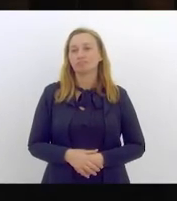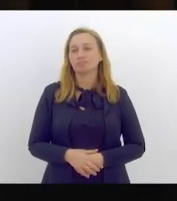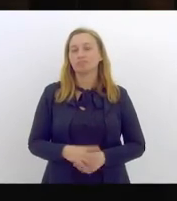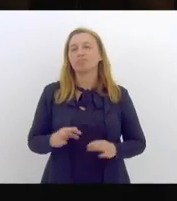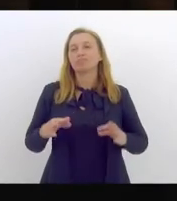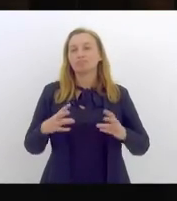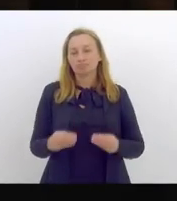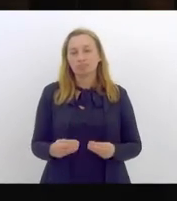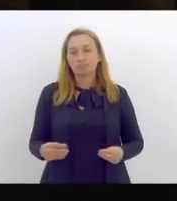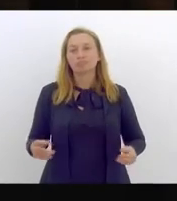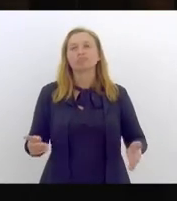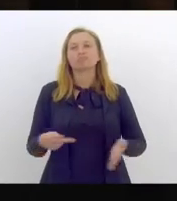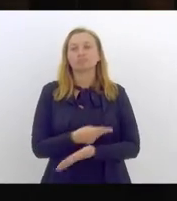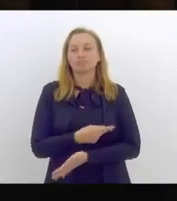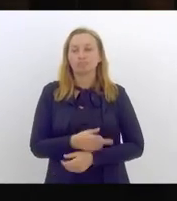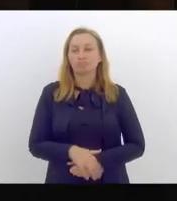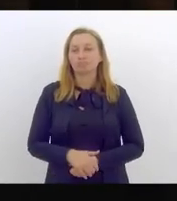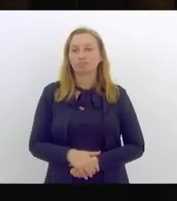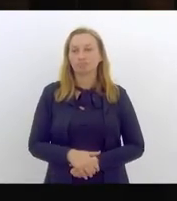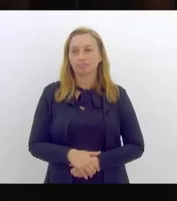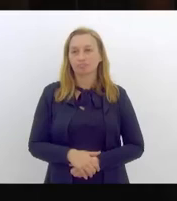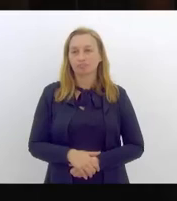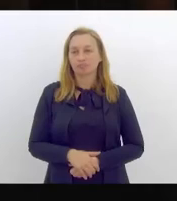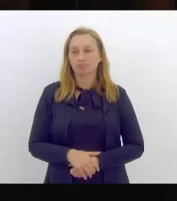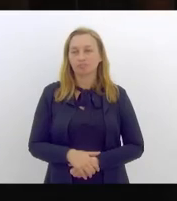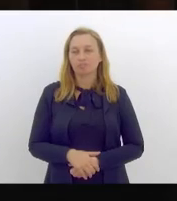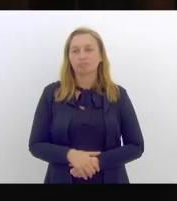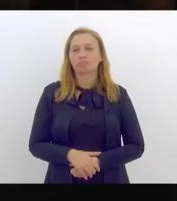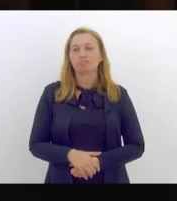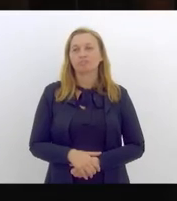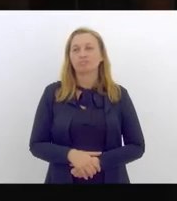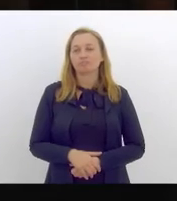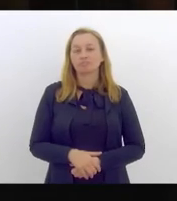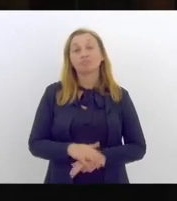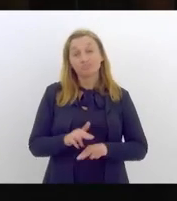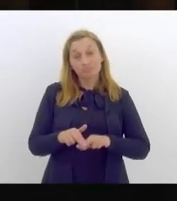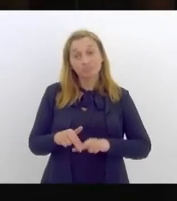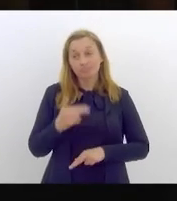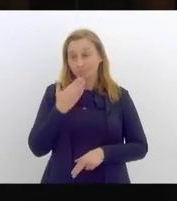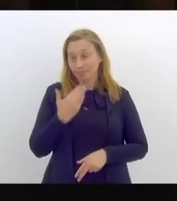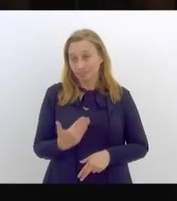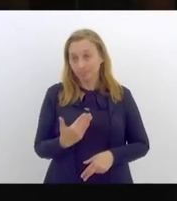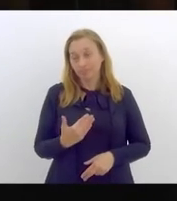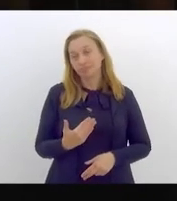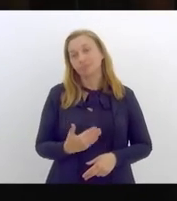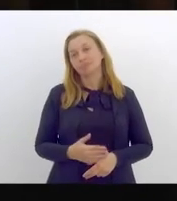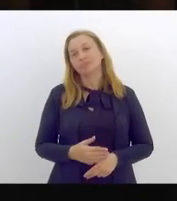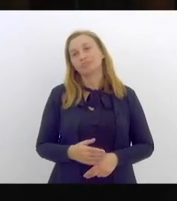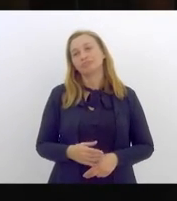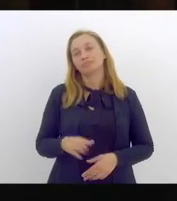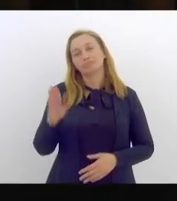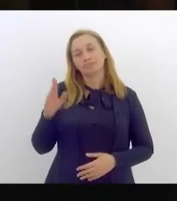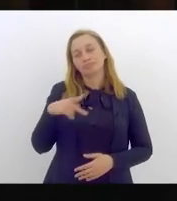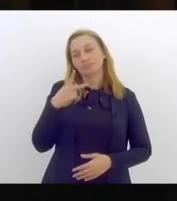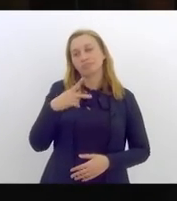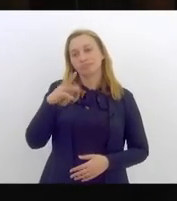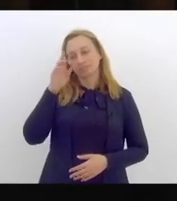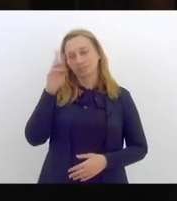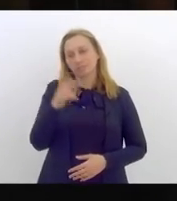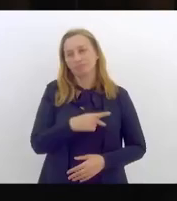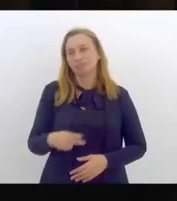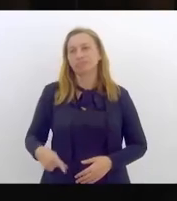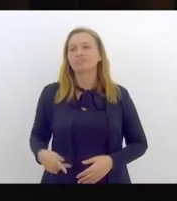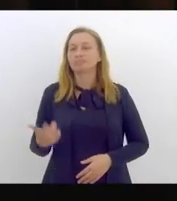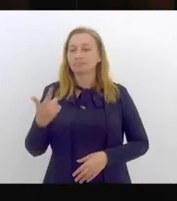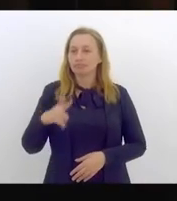diante dos absurdos que acontecem em nossa sociedade. E por isso que eu pedi para me inscrever, senhora presidenta, porque